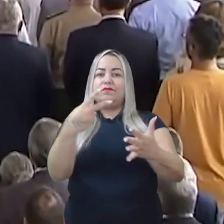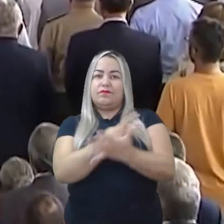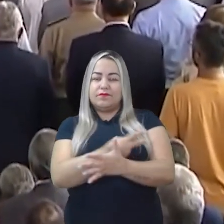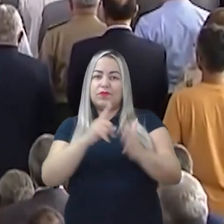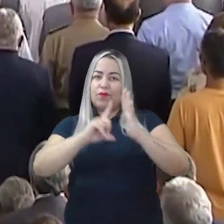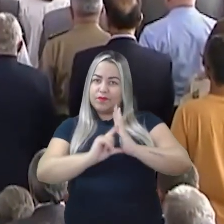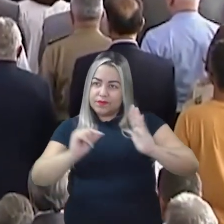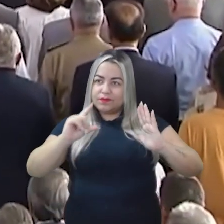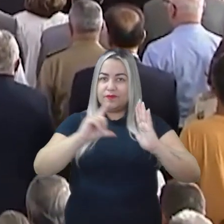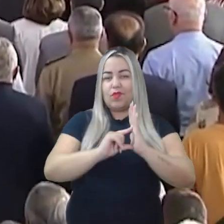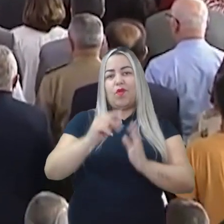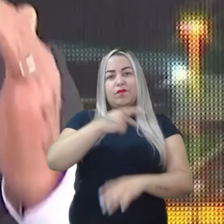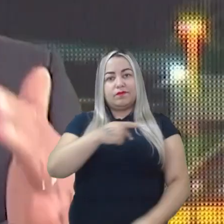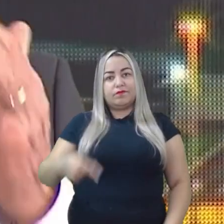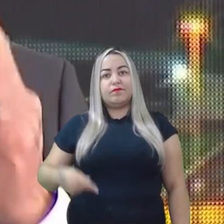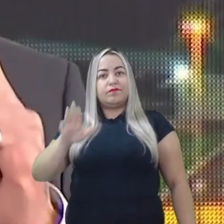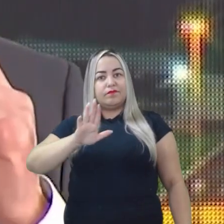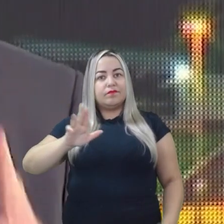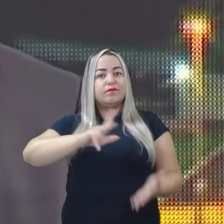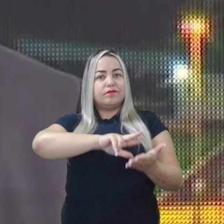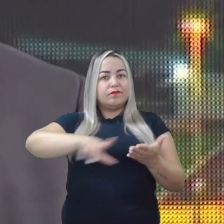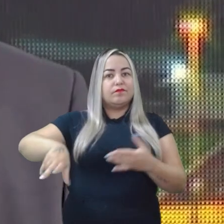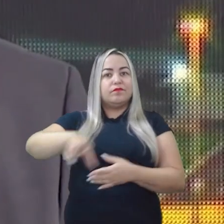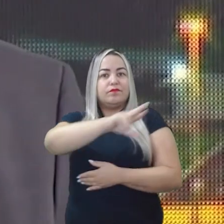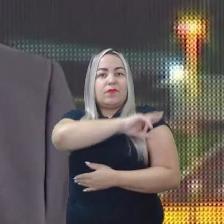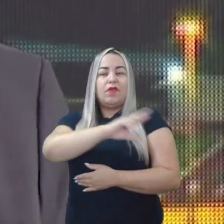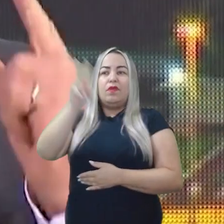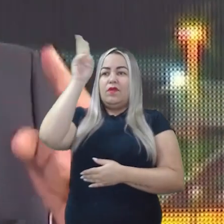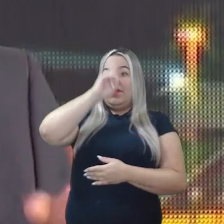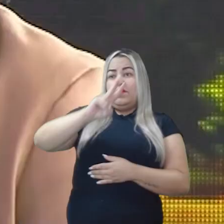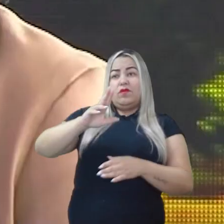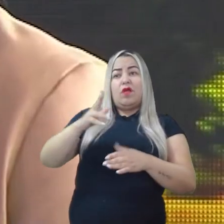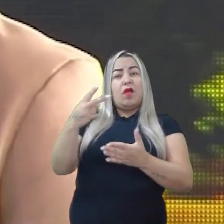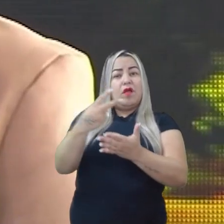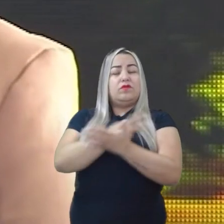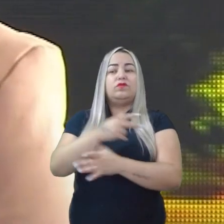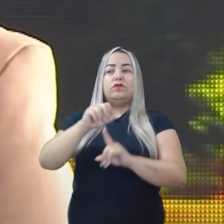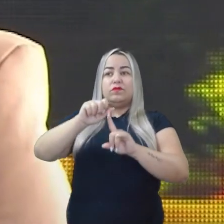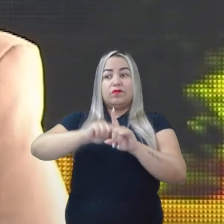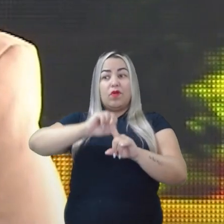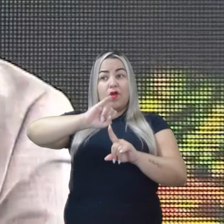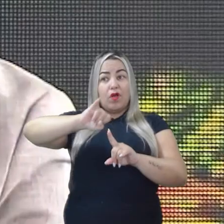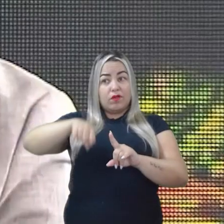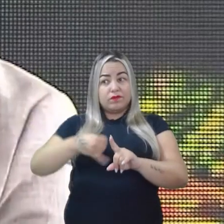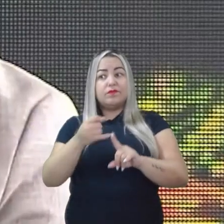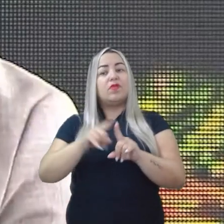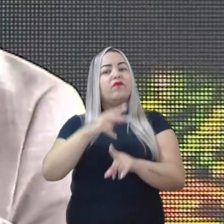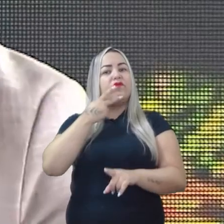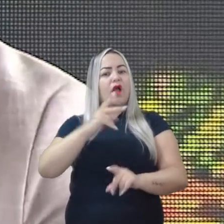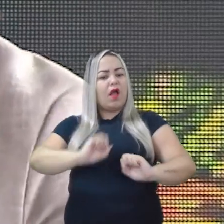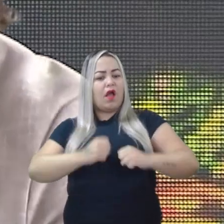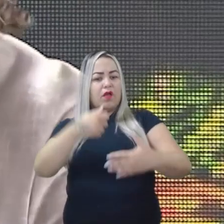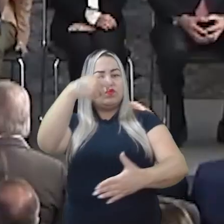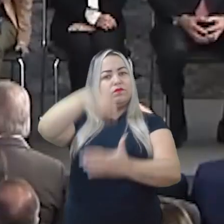Salão Nobre do Palácio do Planalto, o presidente Lula e diversas autoridades relembraram os atos golpistas de 8 de janeiro